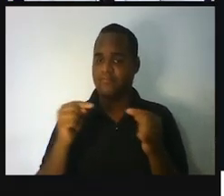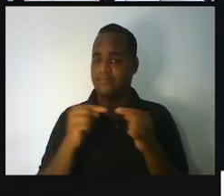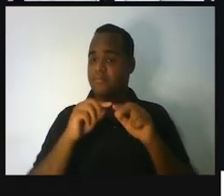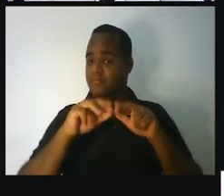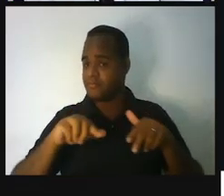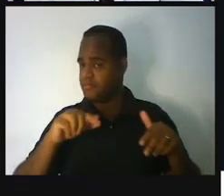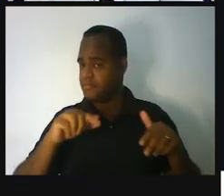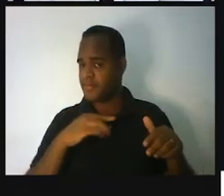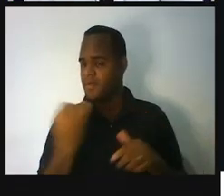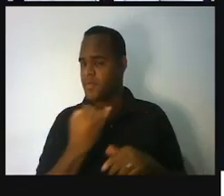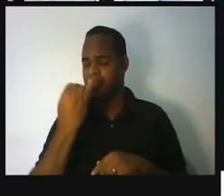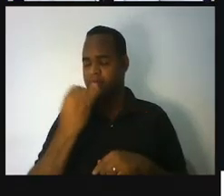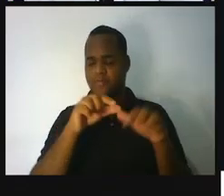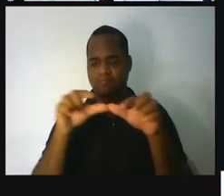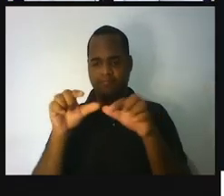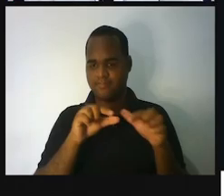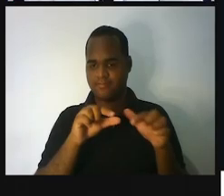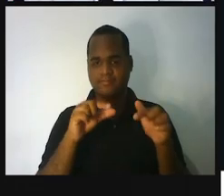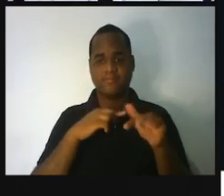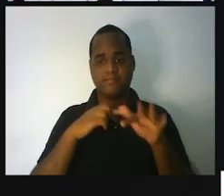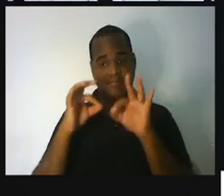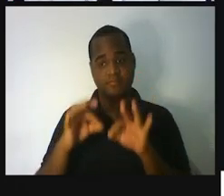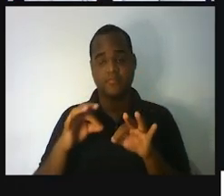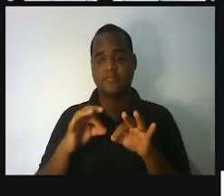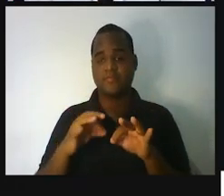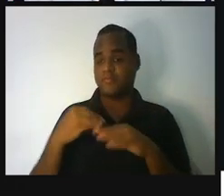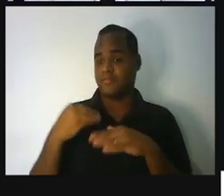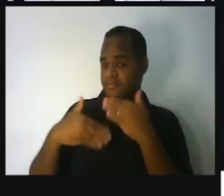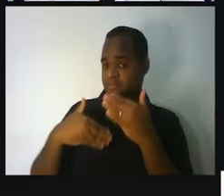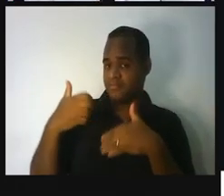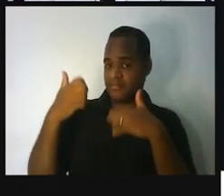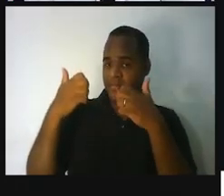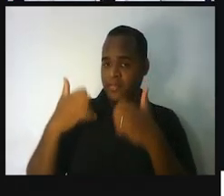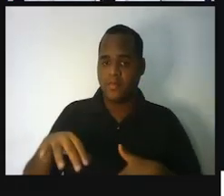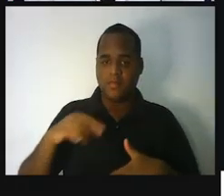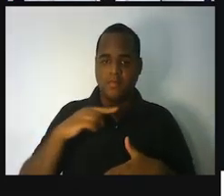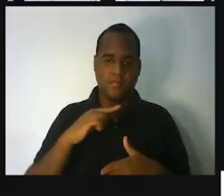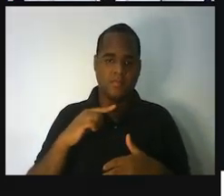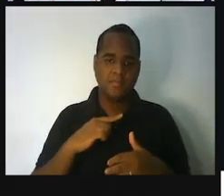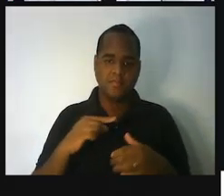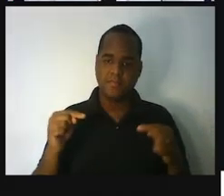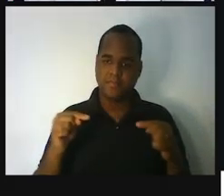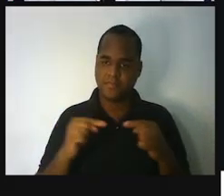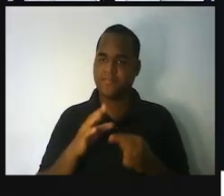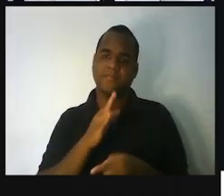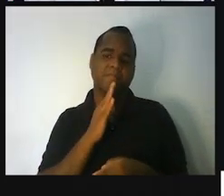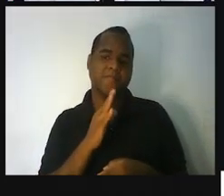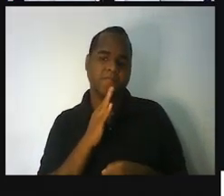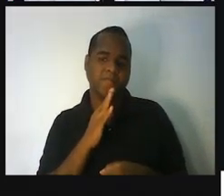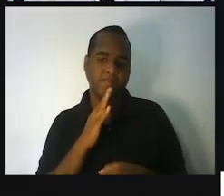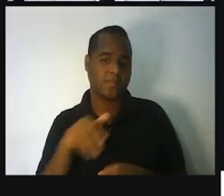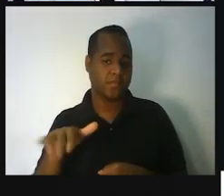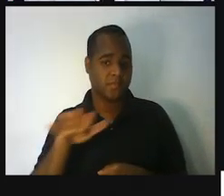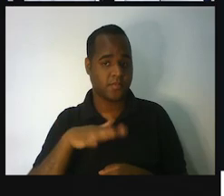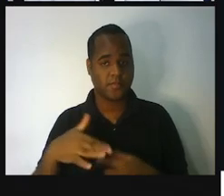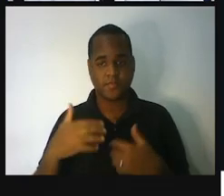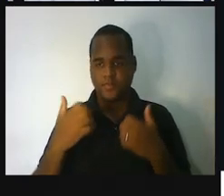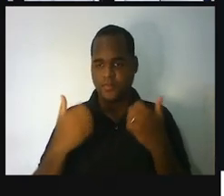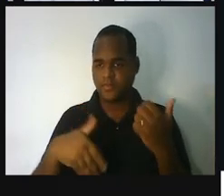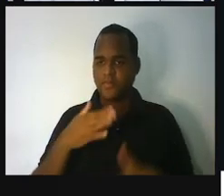que é localização. Você visualiza coisas que sua mente já conhece para chegar a um lugar que ainda